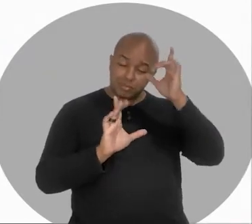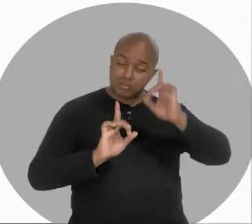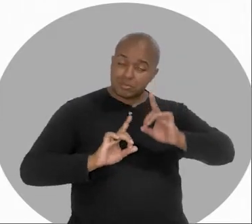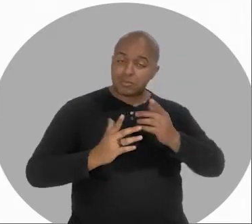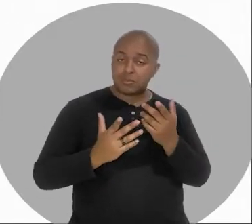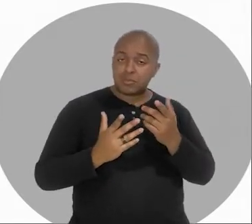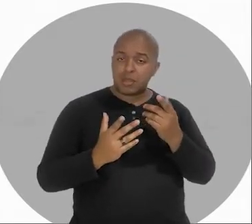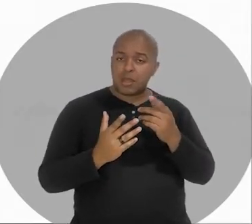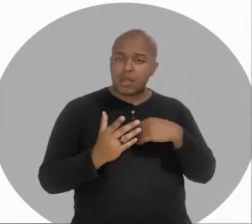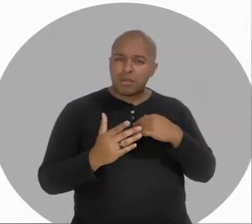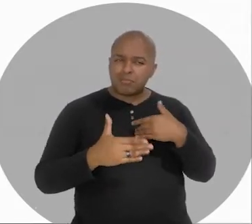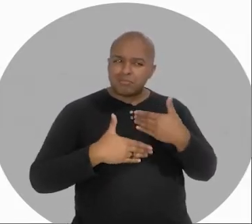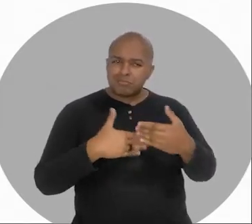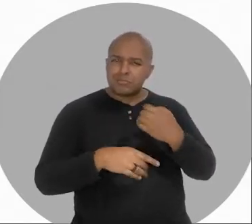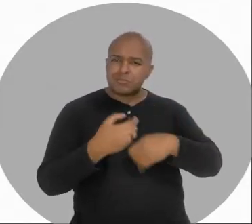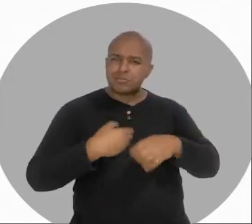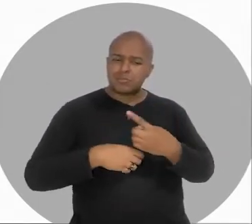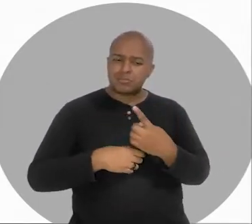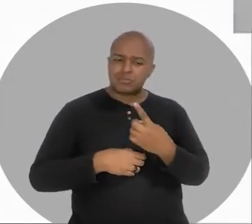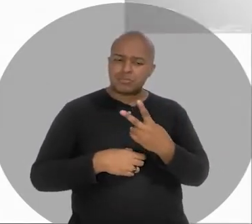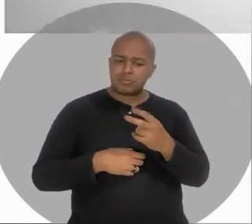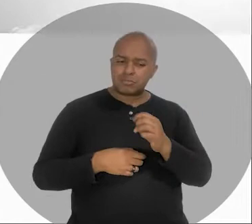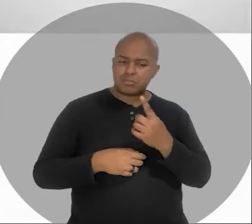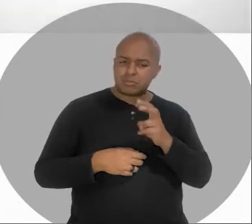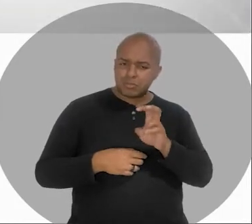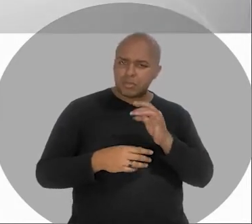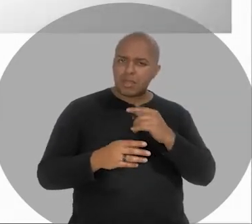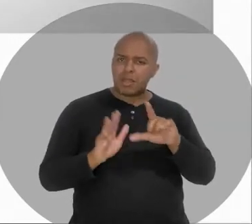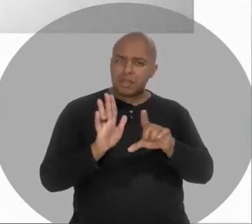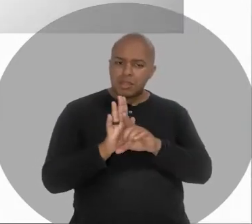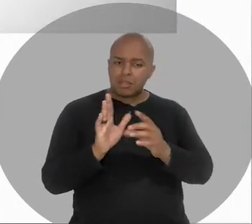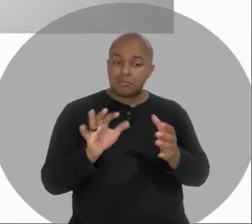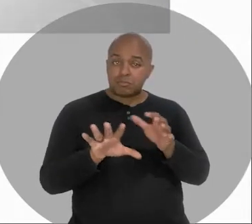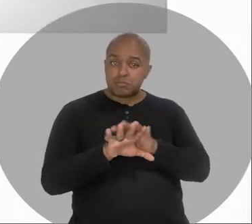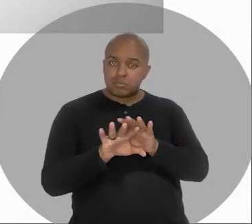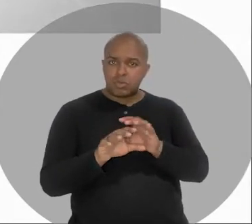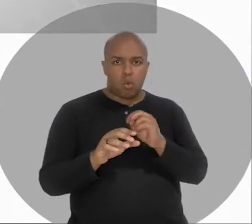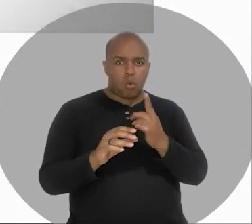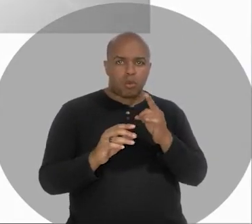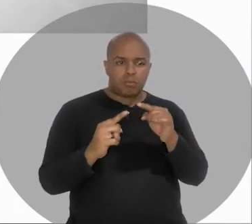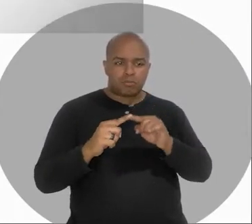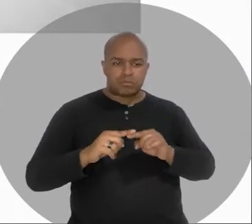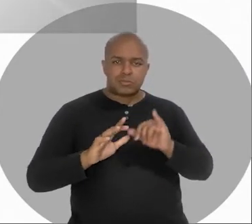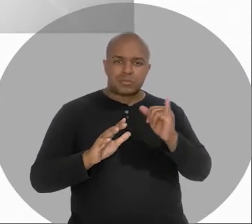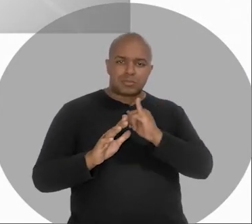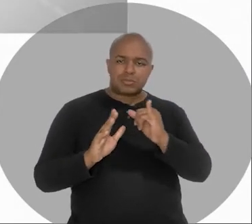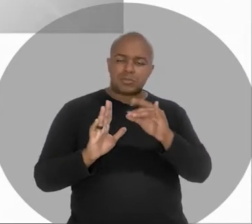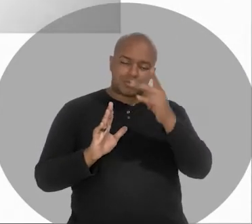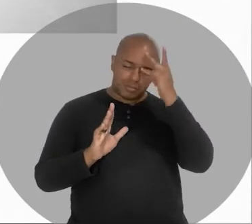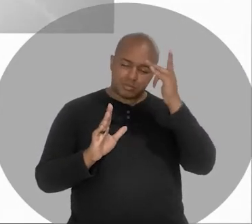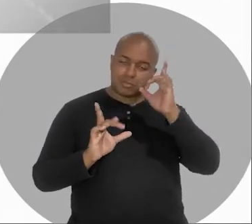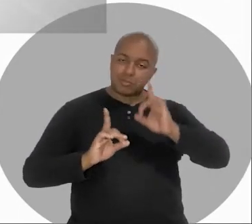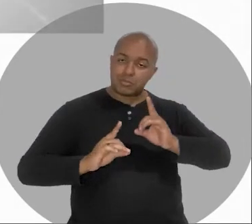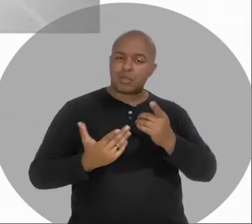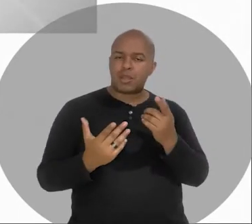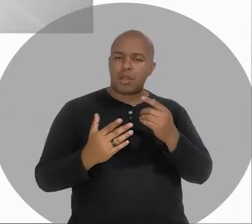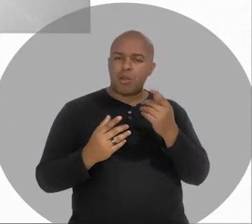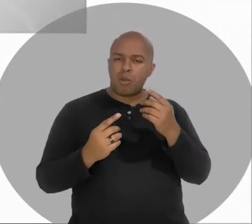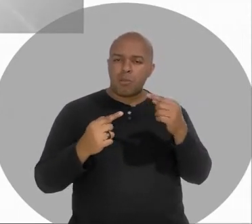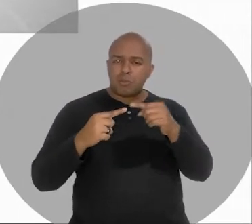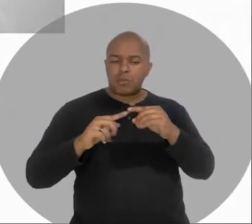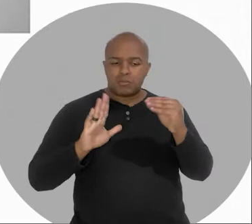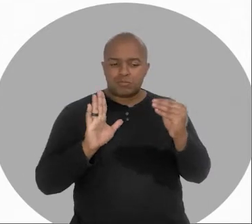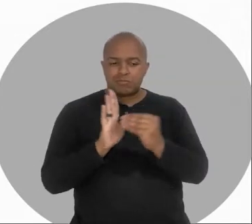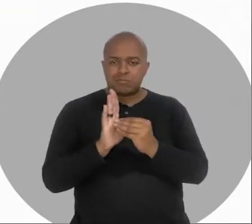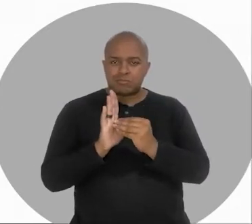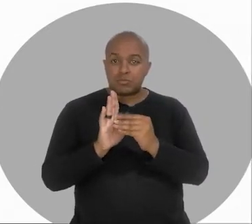Deficiência. Promulgada em 2015, a Lei Brasileira da Inclusão, ou Estatuto da Pessoa com Deficiência, consolida-se como